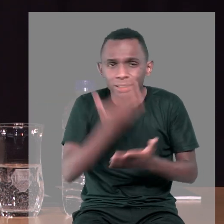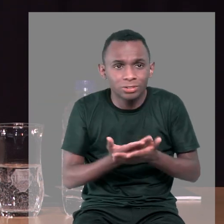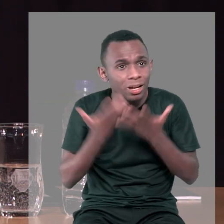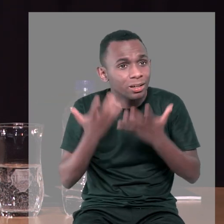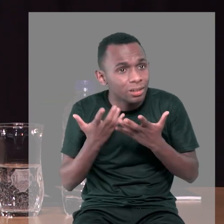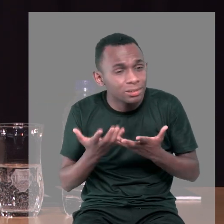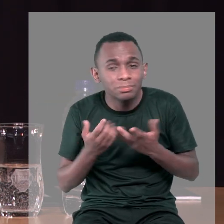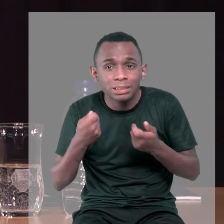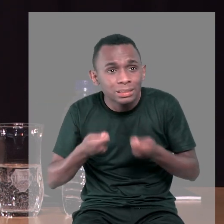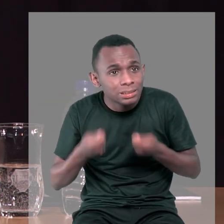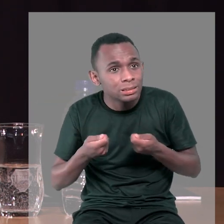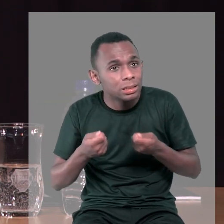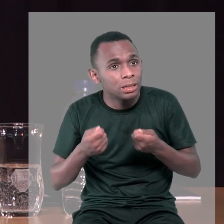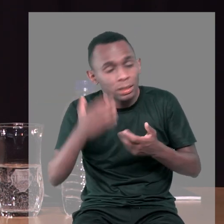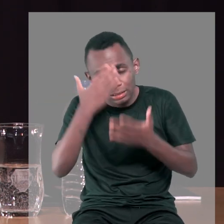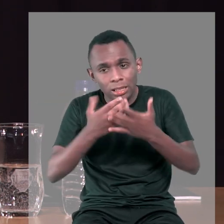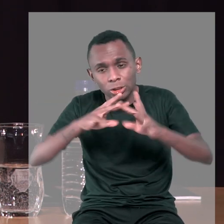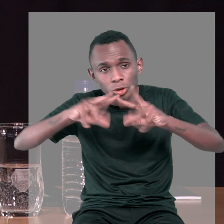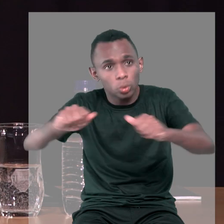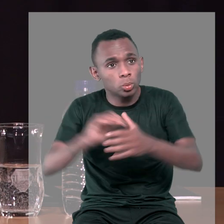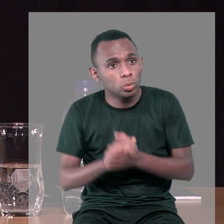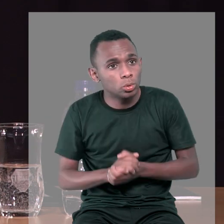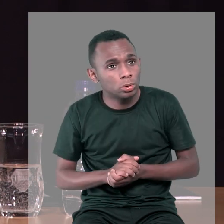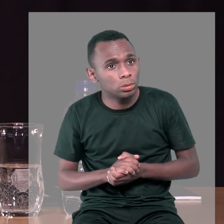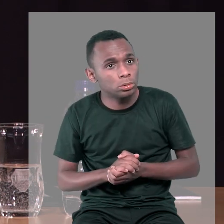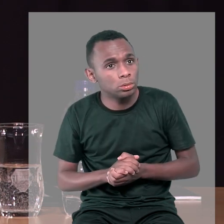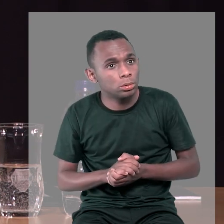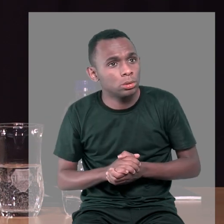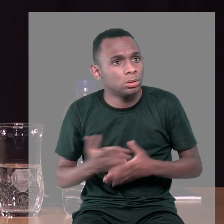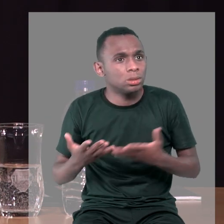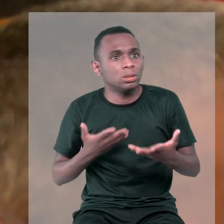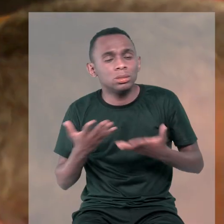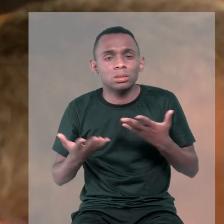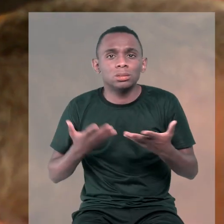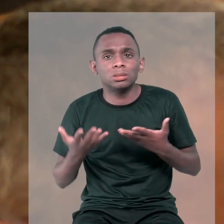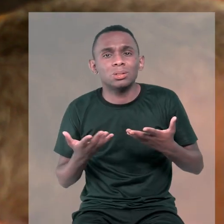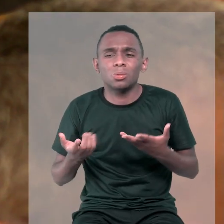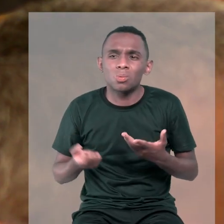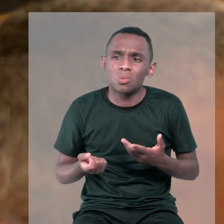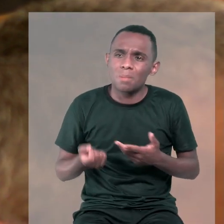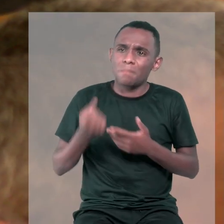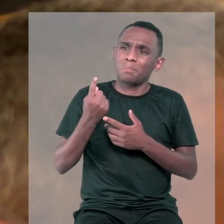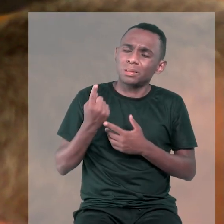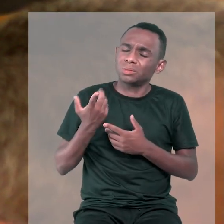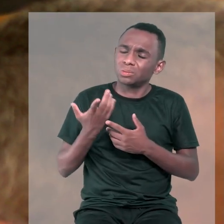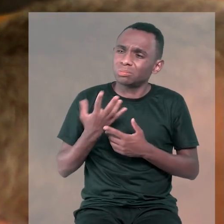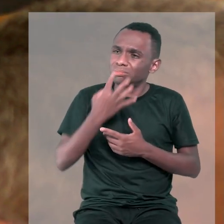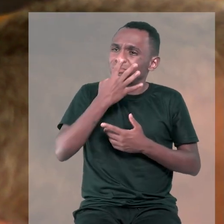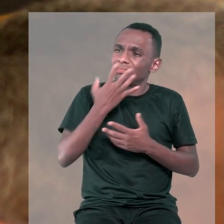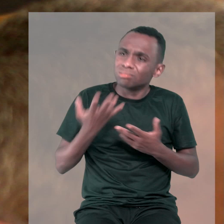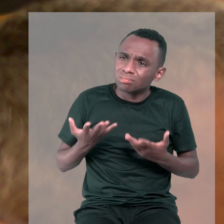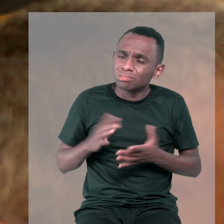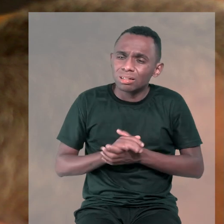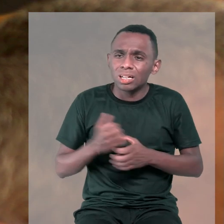discursos mais disparatados, essa disposição é um traço do homem de massa, né?